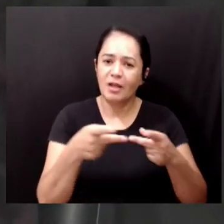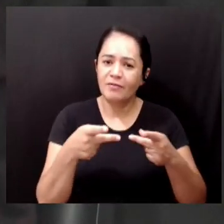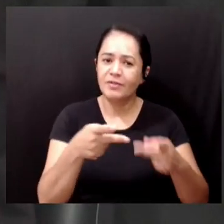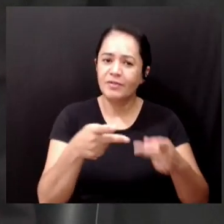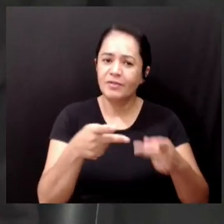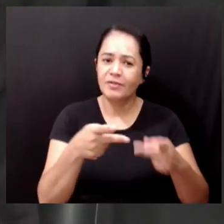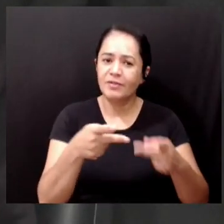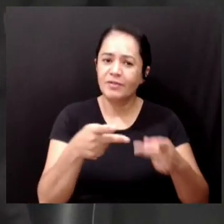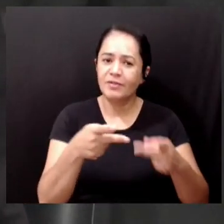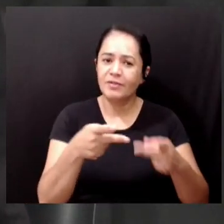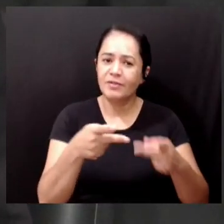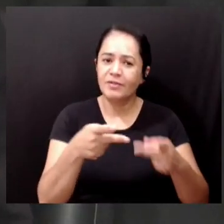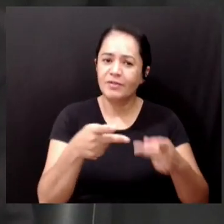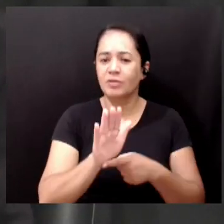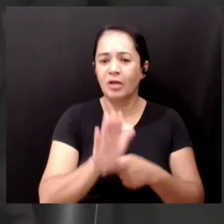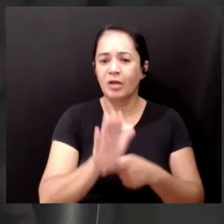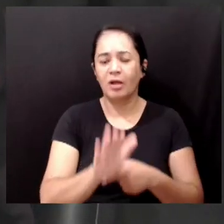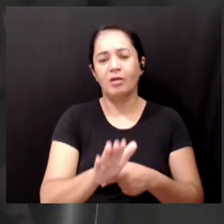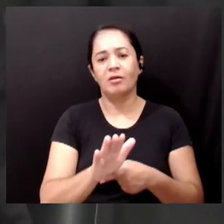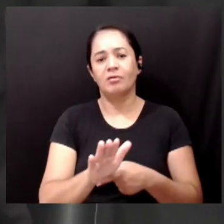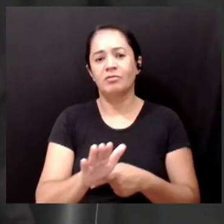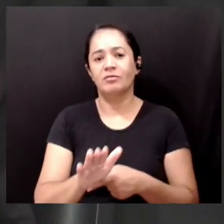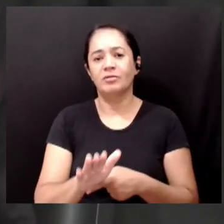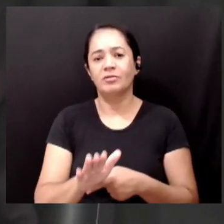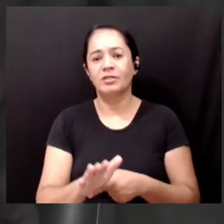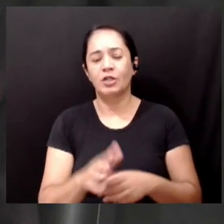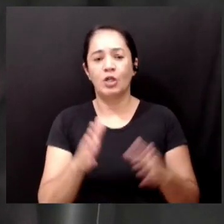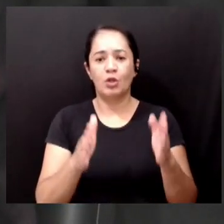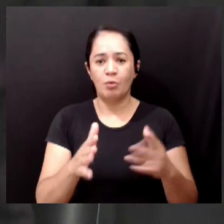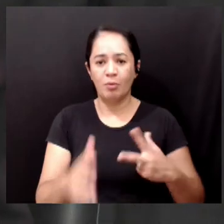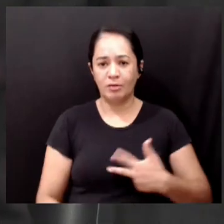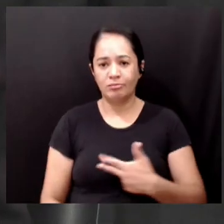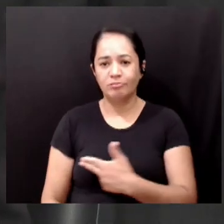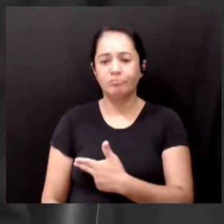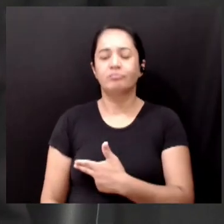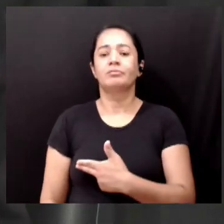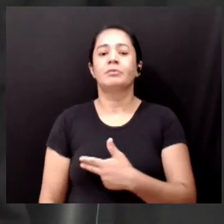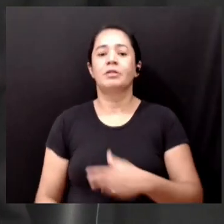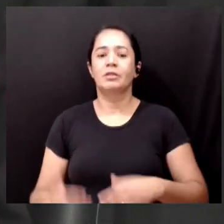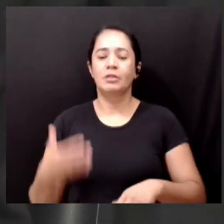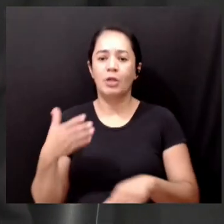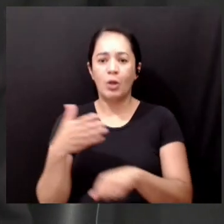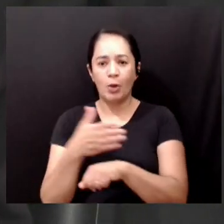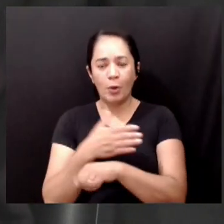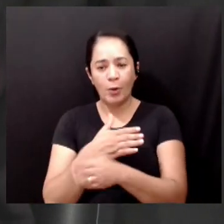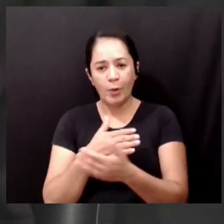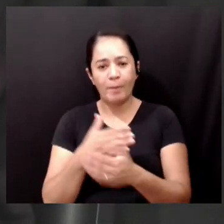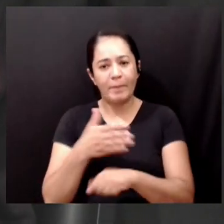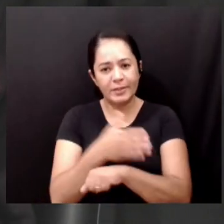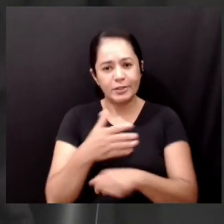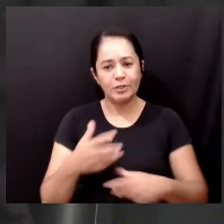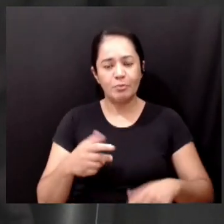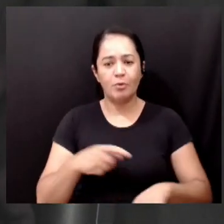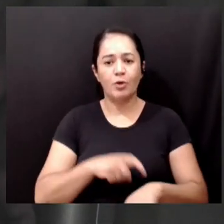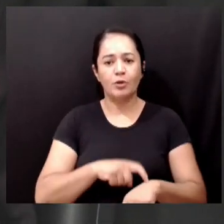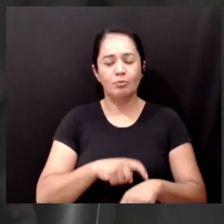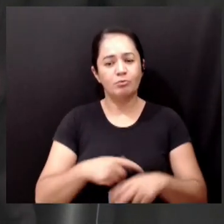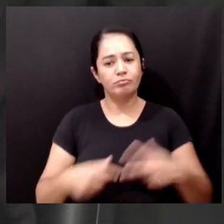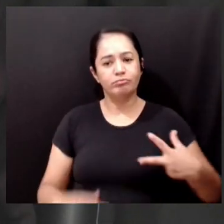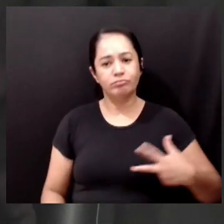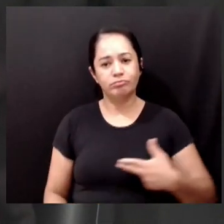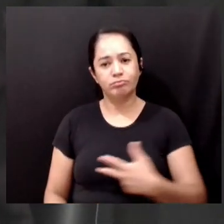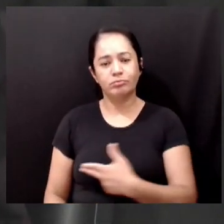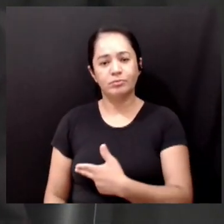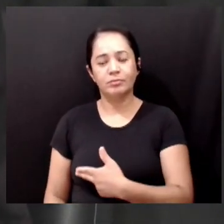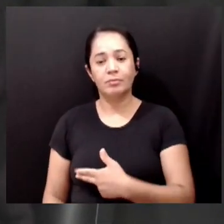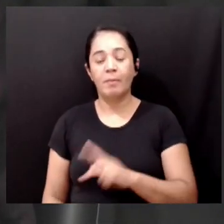da cirurgia dela, entrou como instrumentadora cirúrgica, que era na época. E um belo dia eu fui fazer o Enem. Eu já